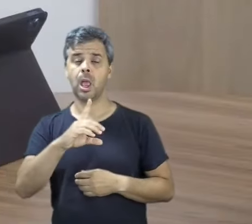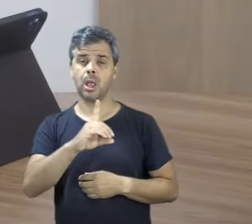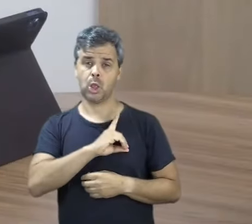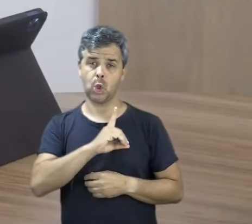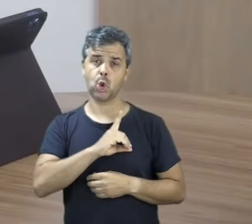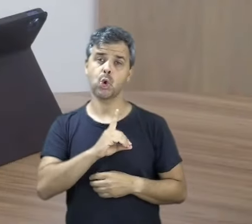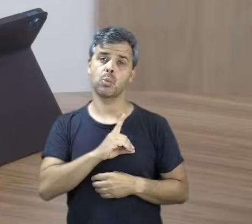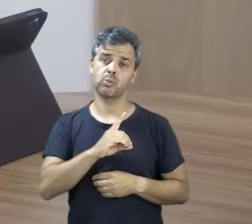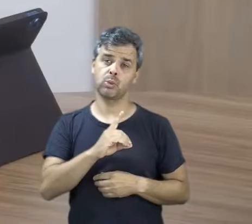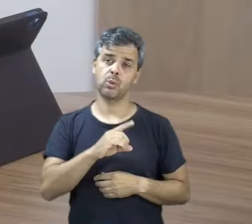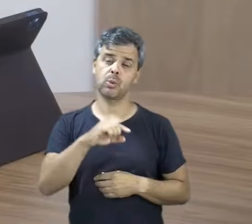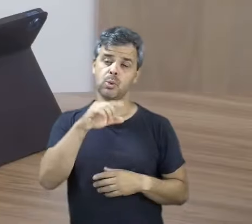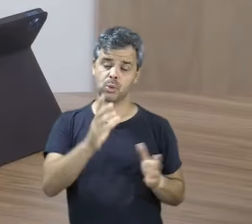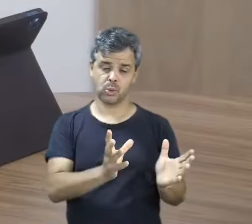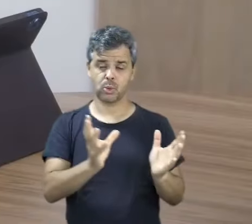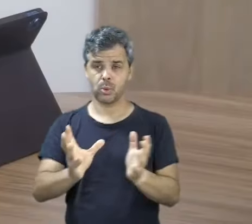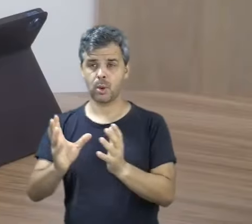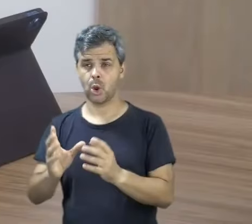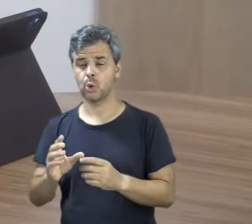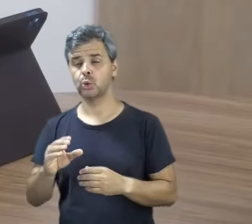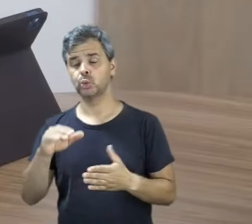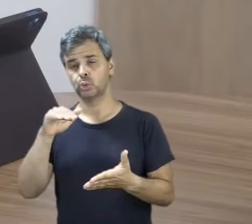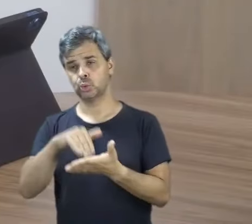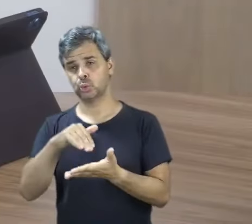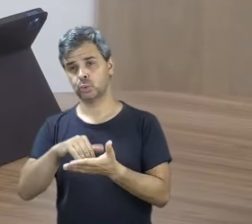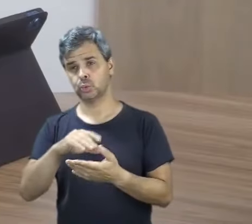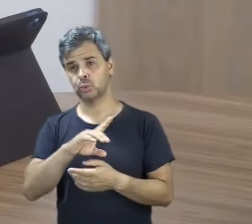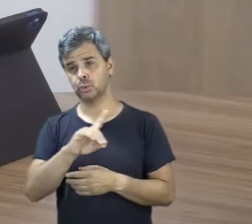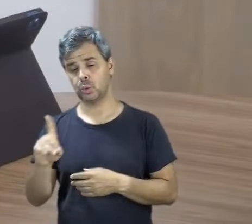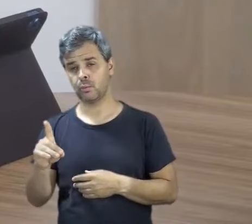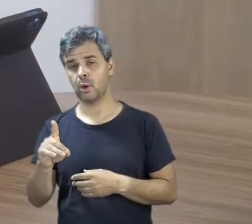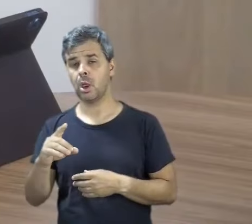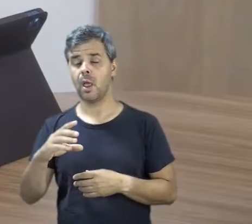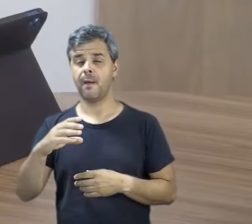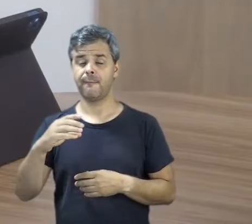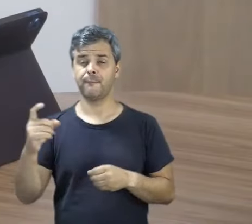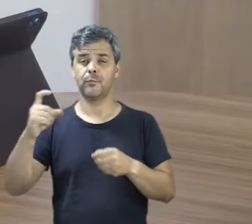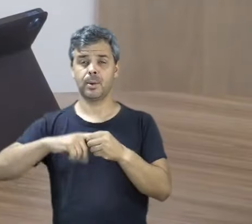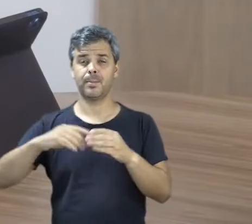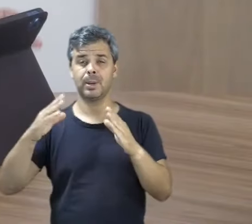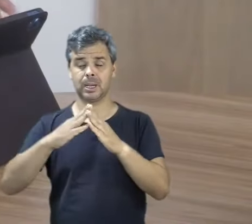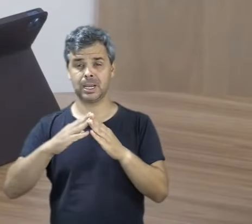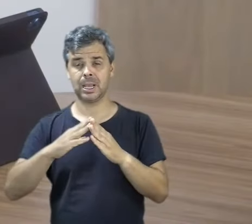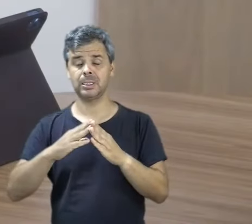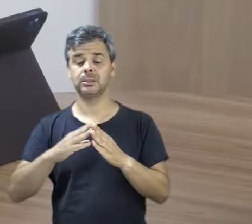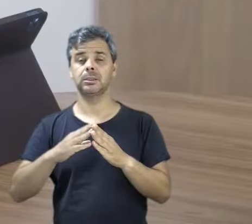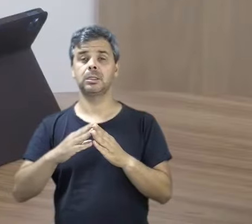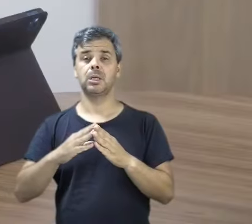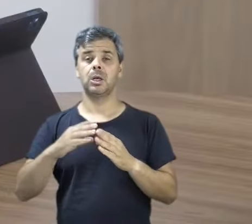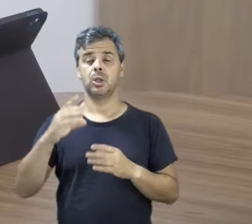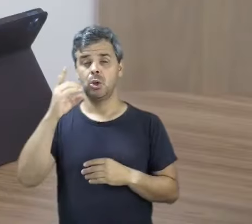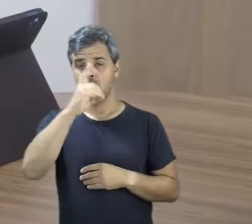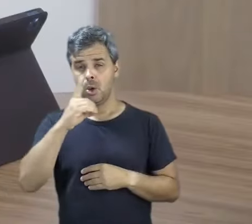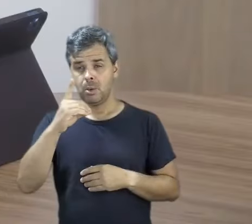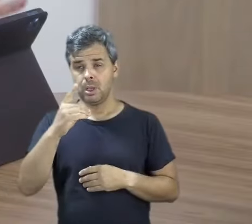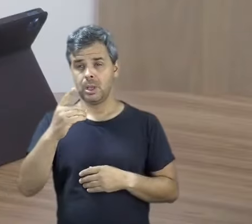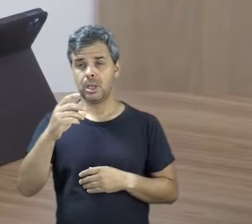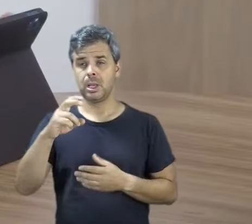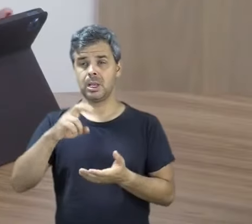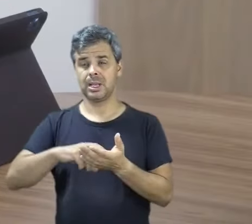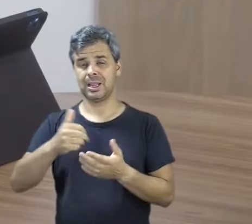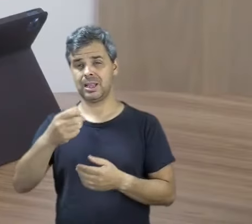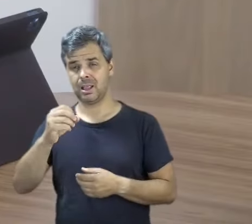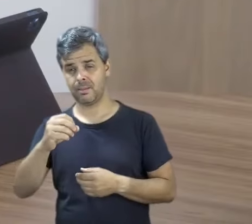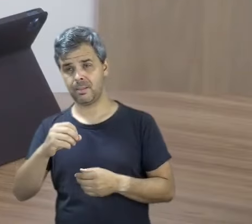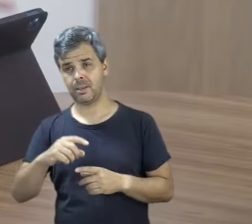delegações aqui, né? Os últimos delegados foram embora no domingo, às 10 horas da manhã, e isso muito fruto da malha aérea que a